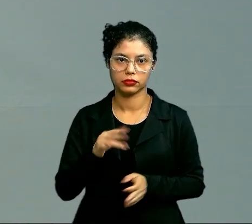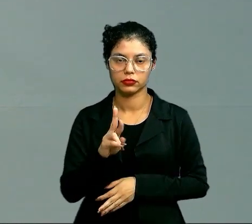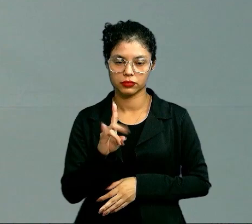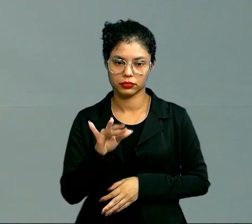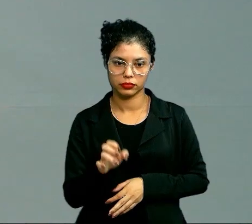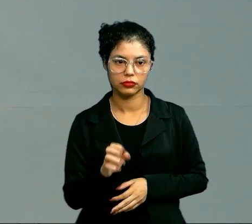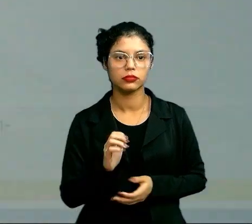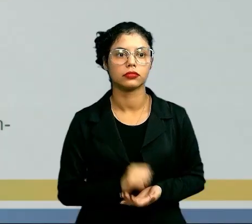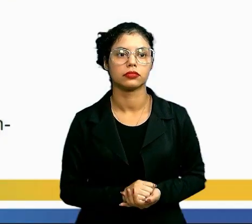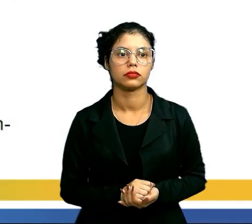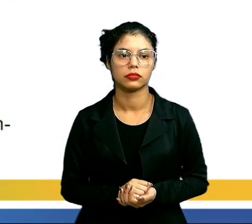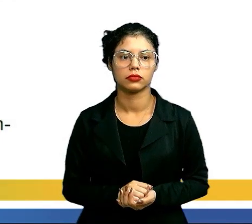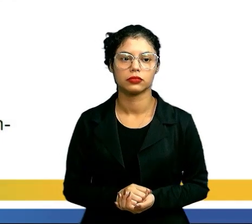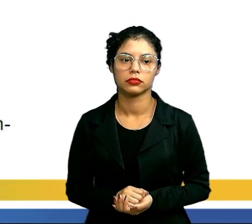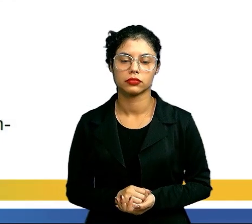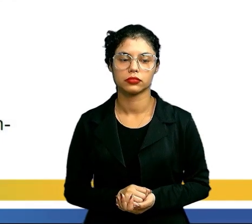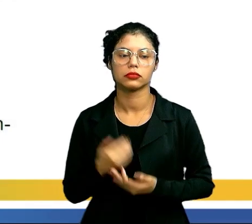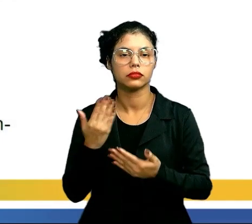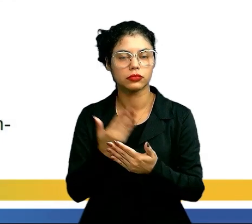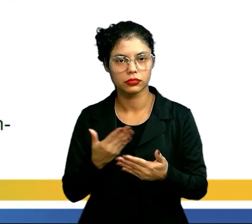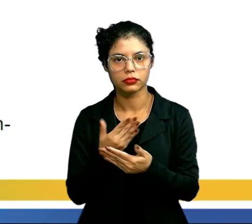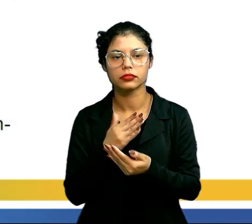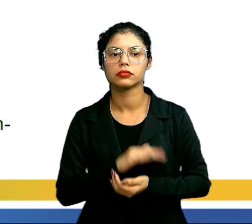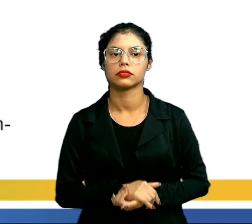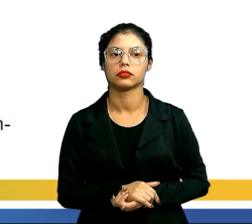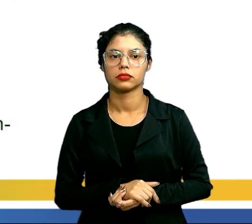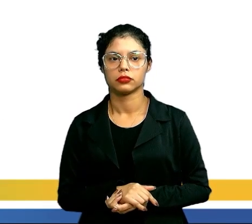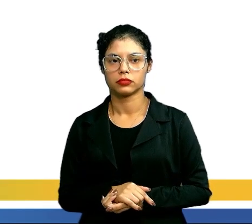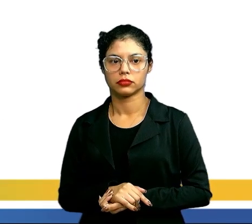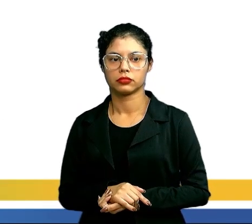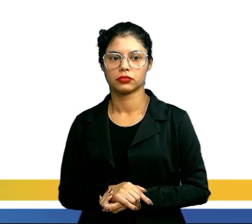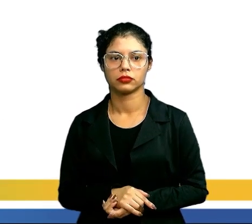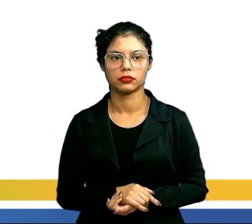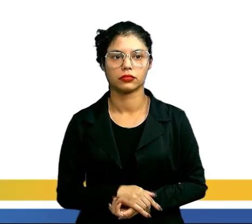aí dentro do teu organismo, tá? Então tem que ter cuidado aí.